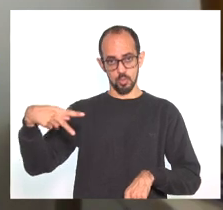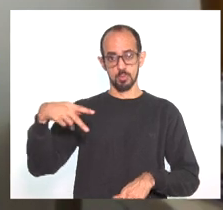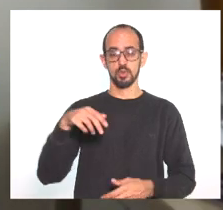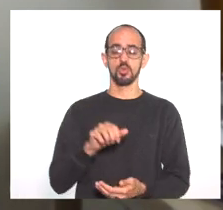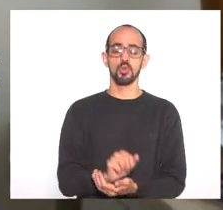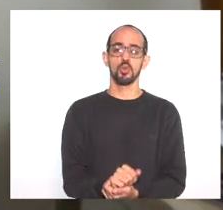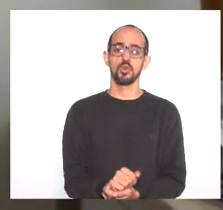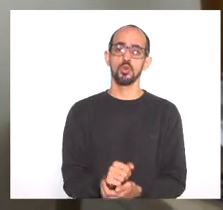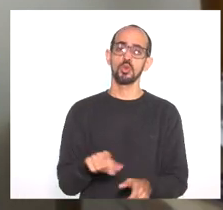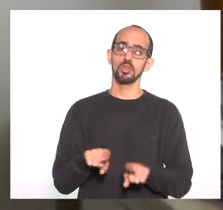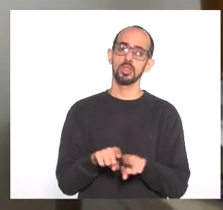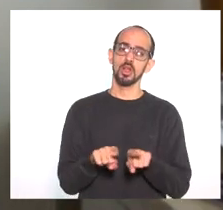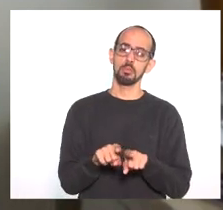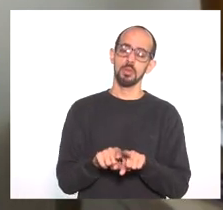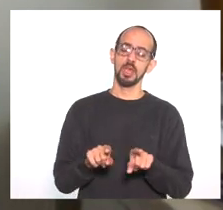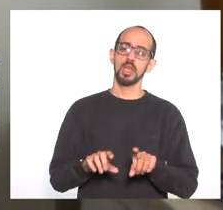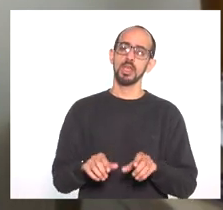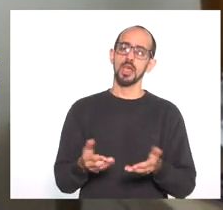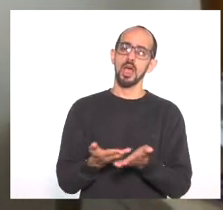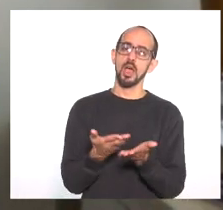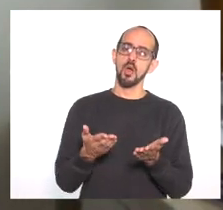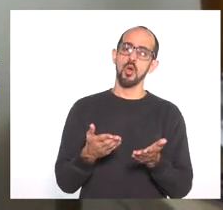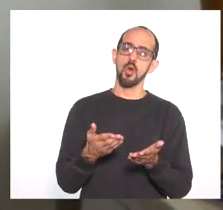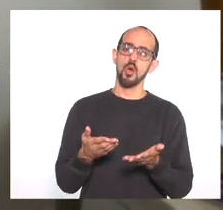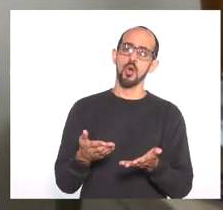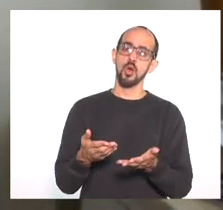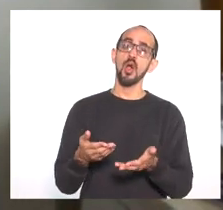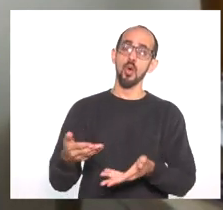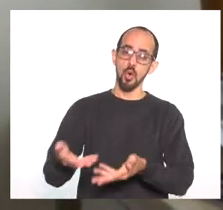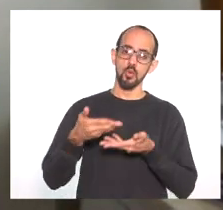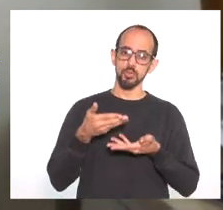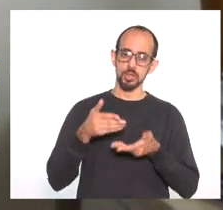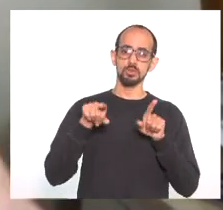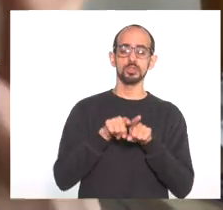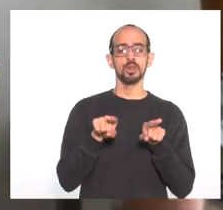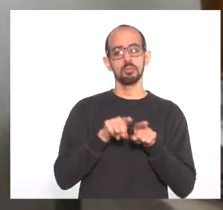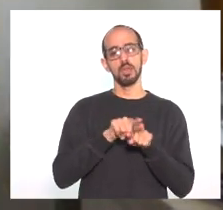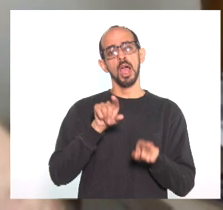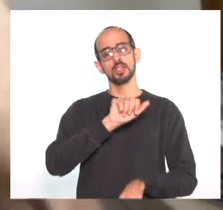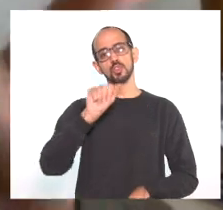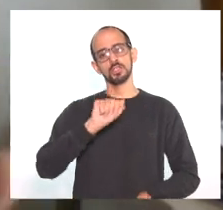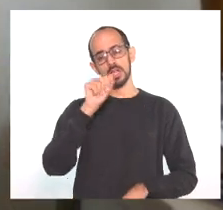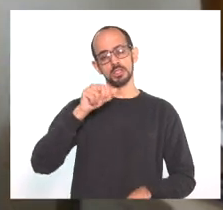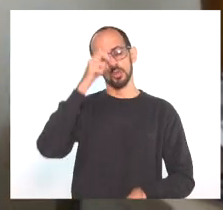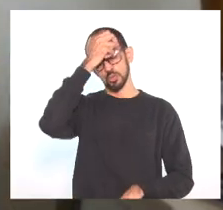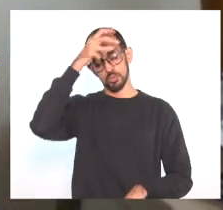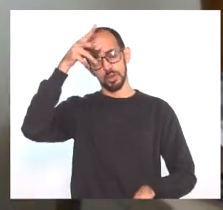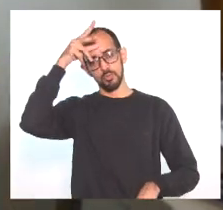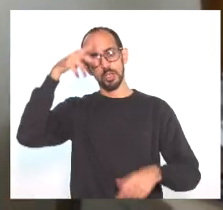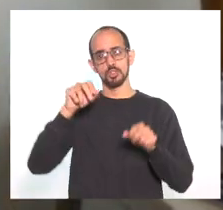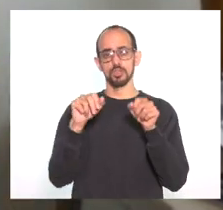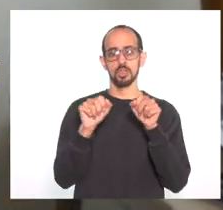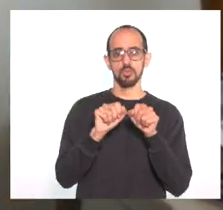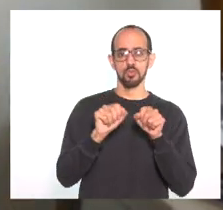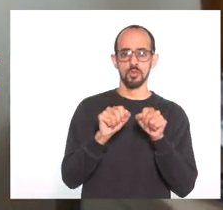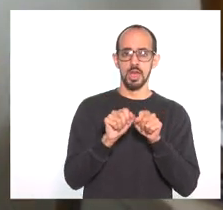vamos convidar também para esse dia a própria Associação dos Prefeitos, que também exerce